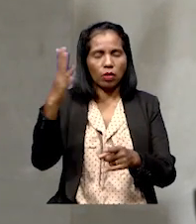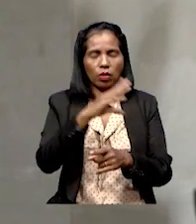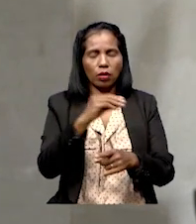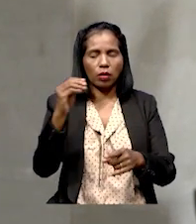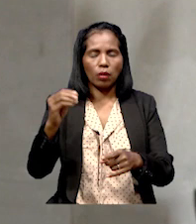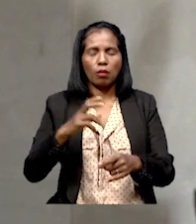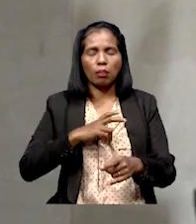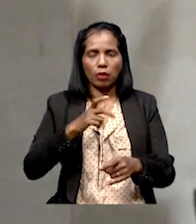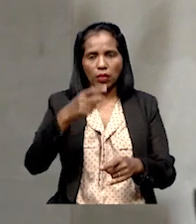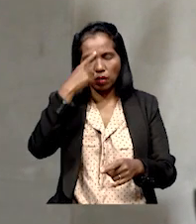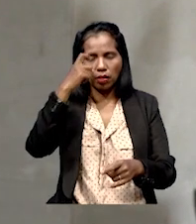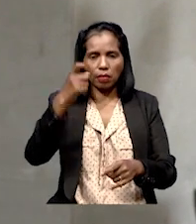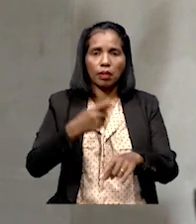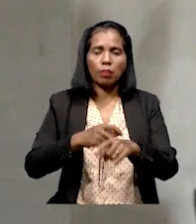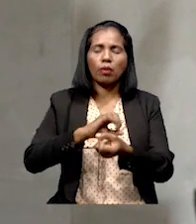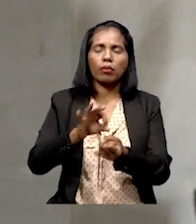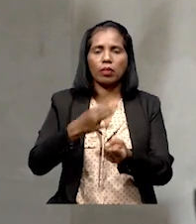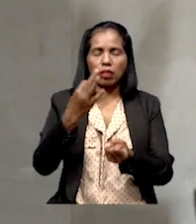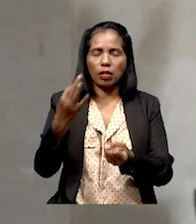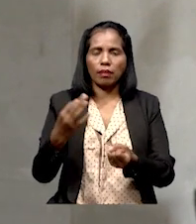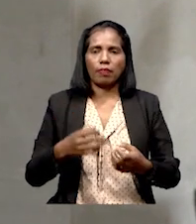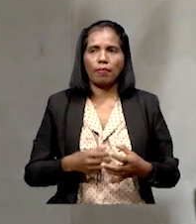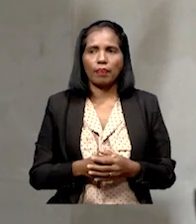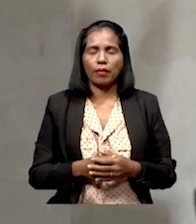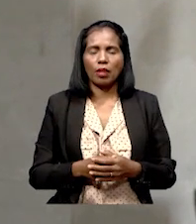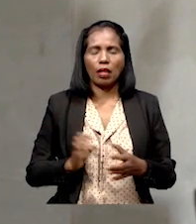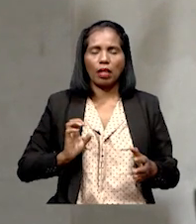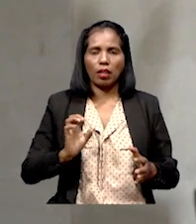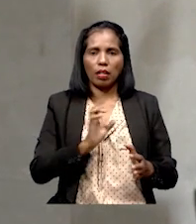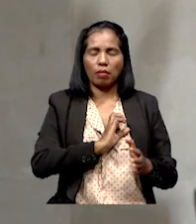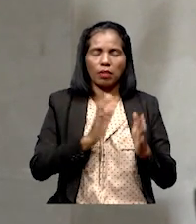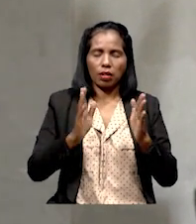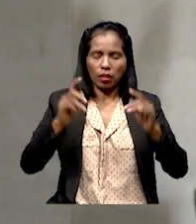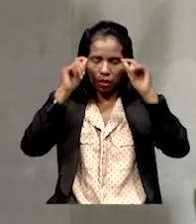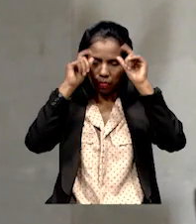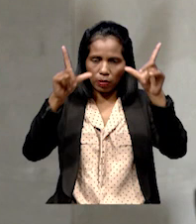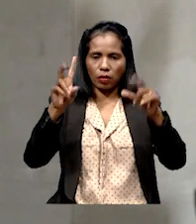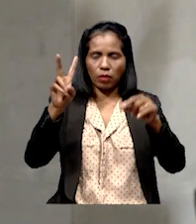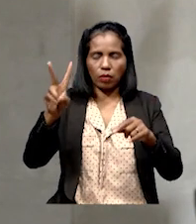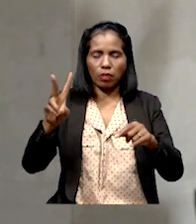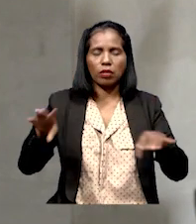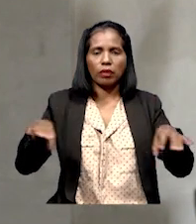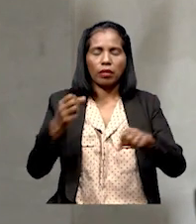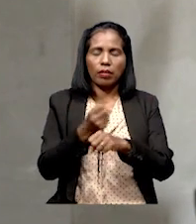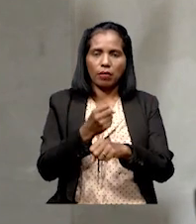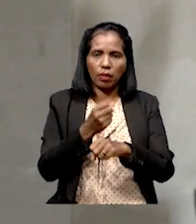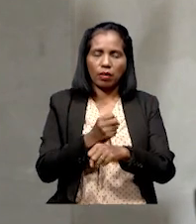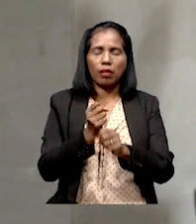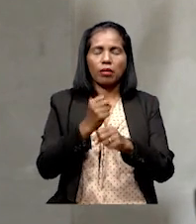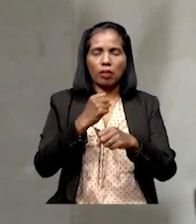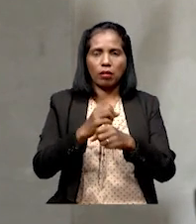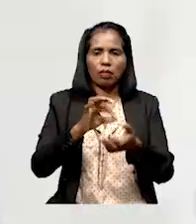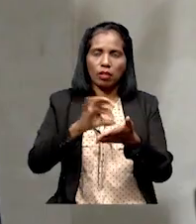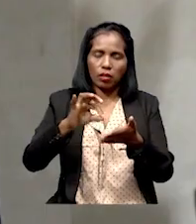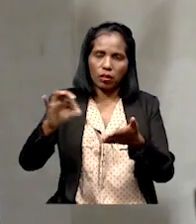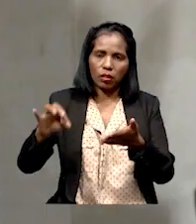também a situação pandemia mas bem embaixada Timor na rua né esforço a único por poder halo recenseamento